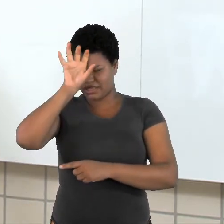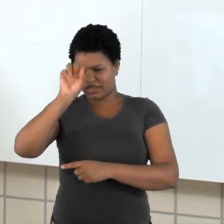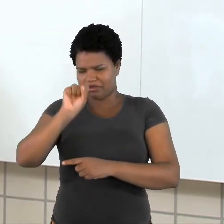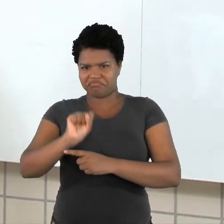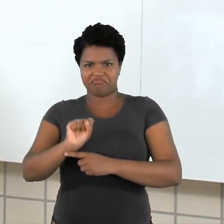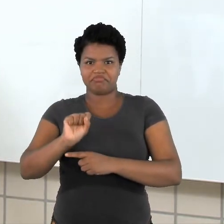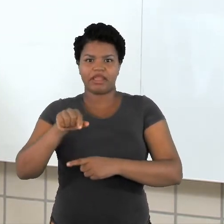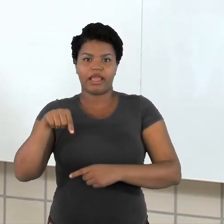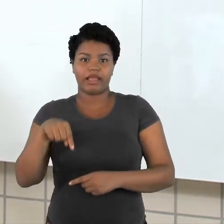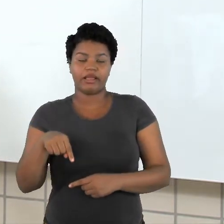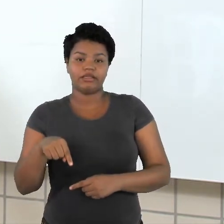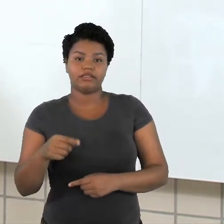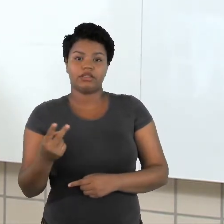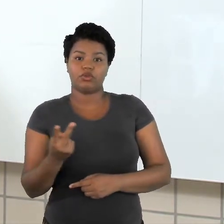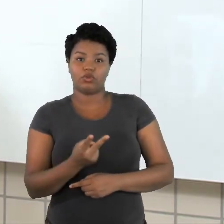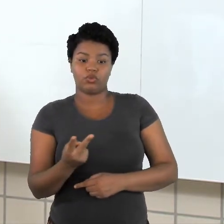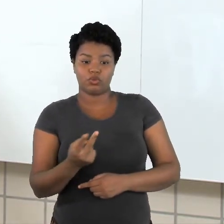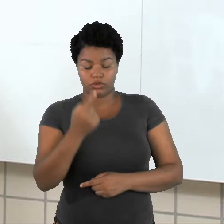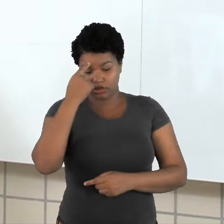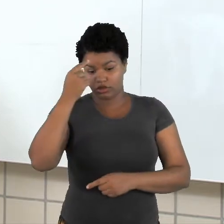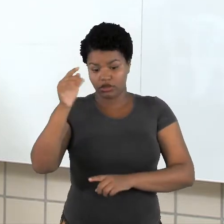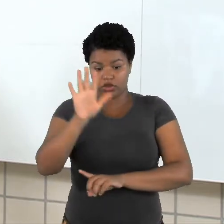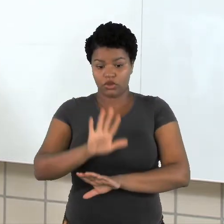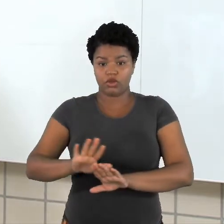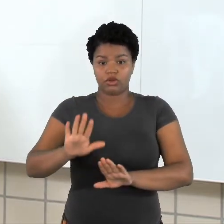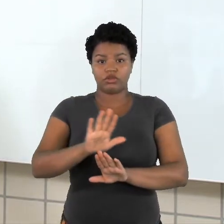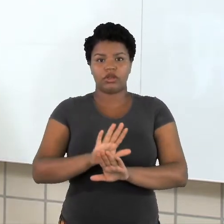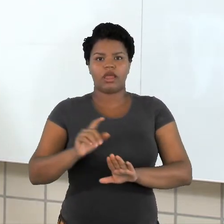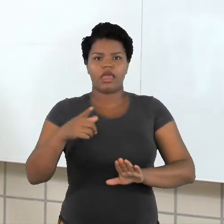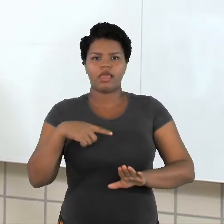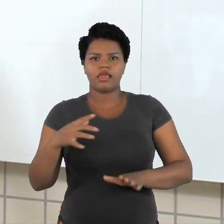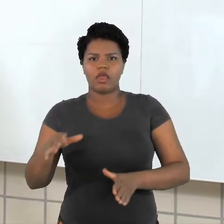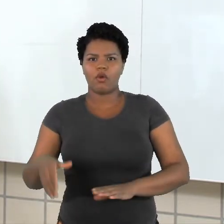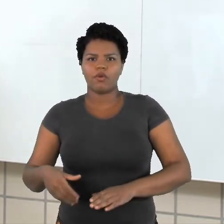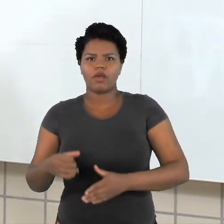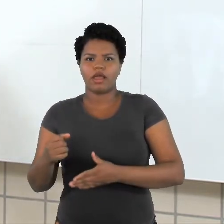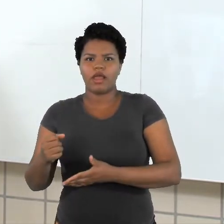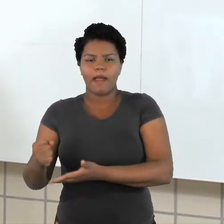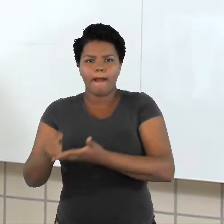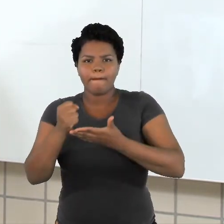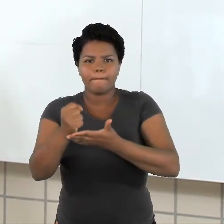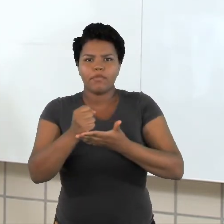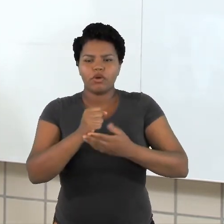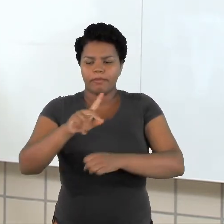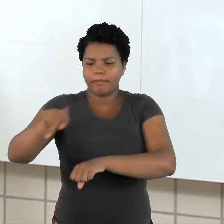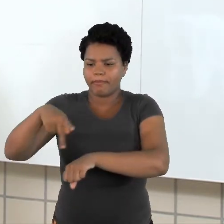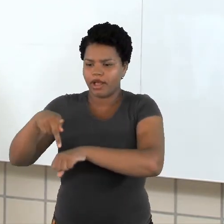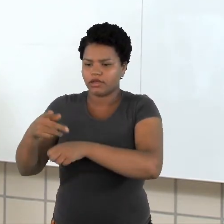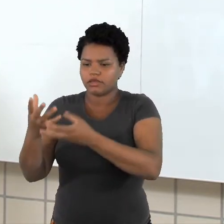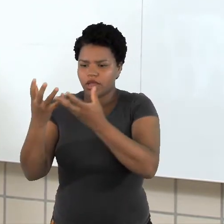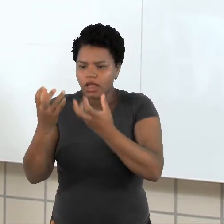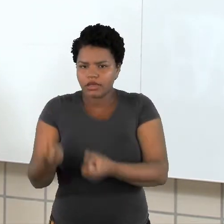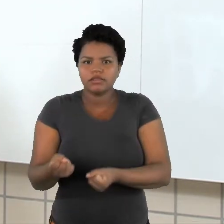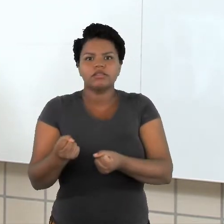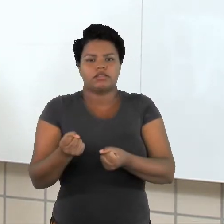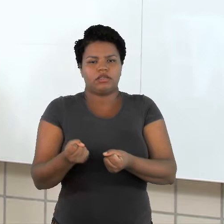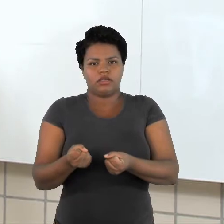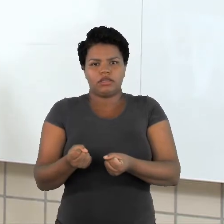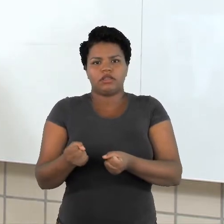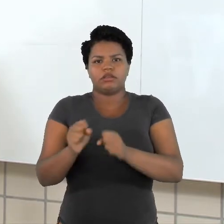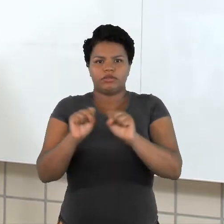buscando aliados, estavam buscando países que aderissem a esse sistema econômico também.